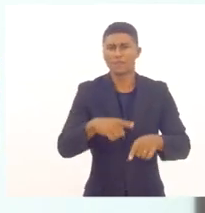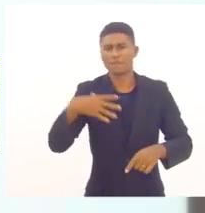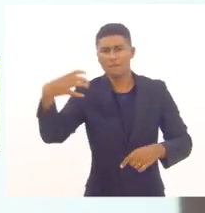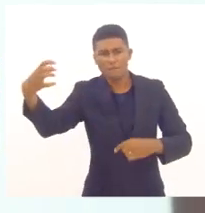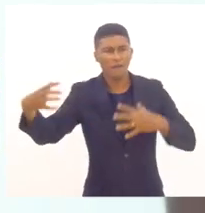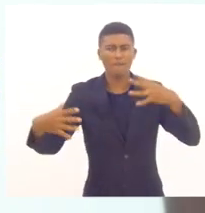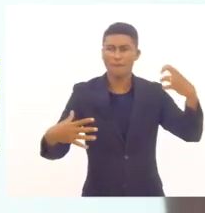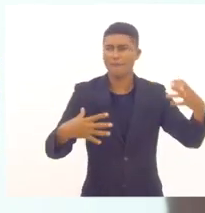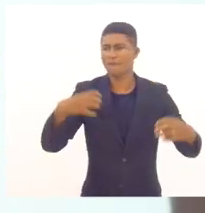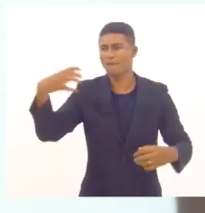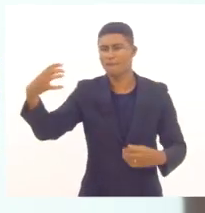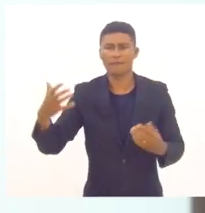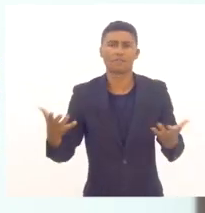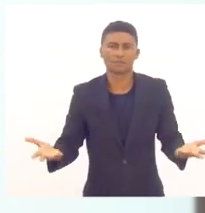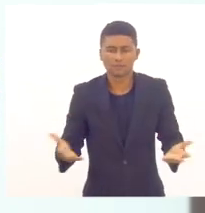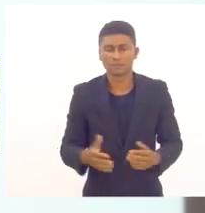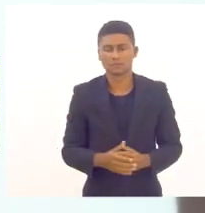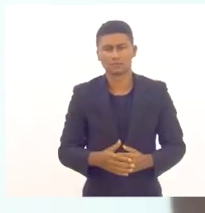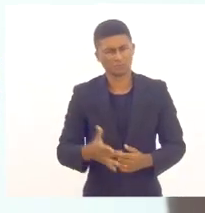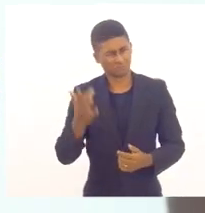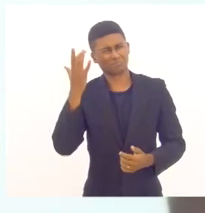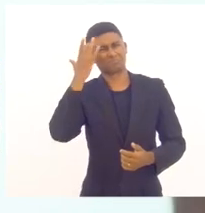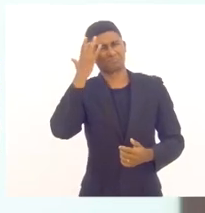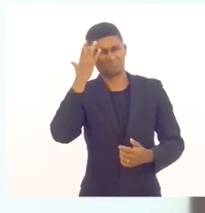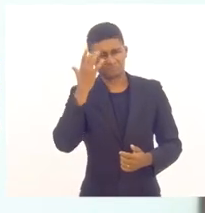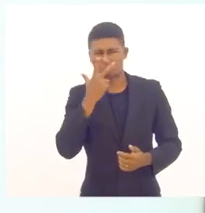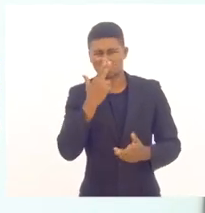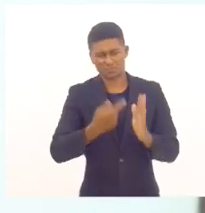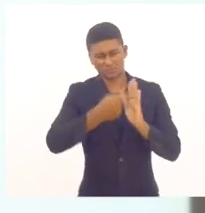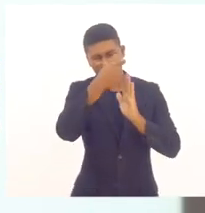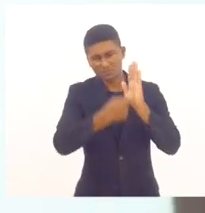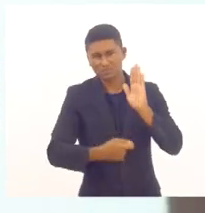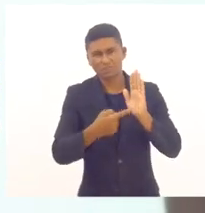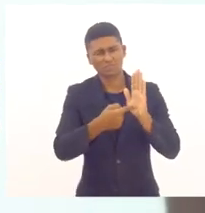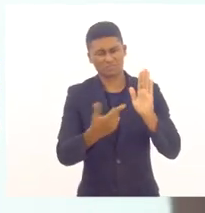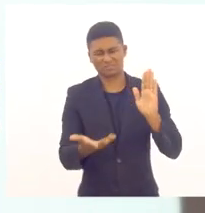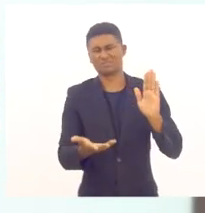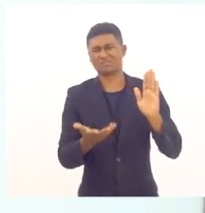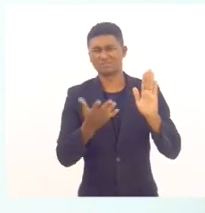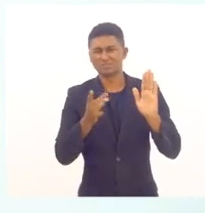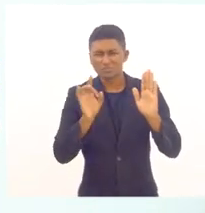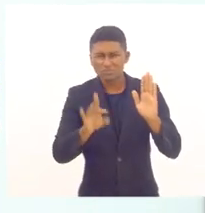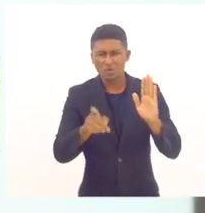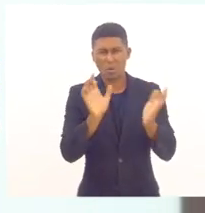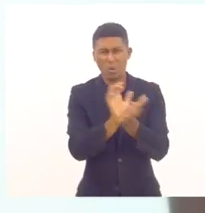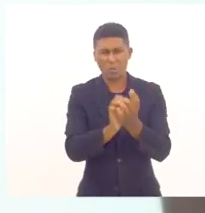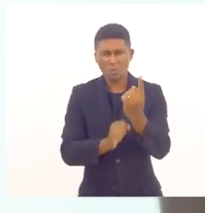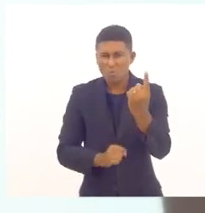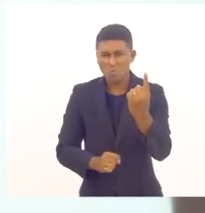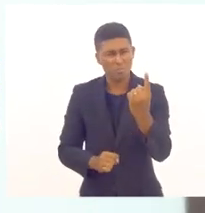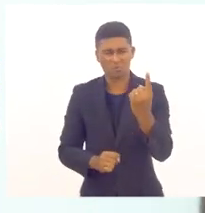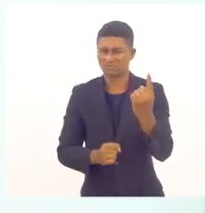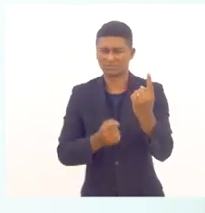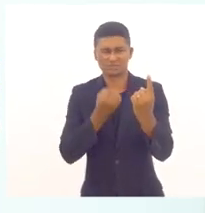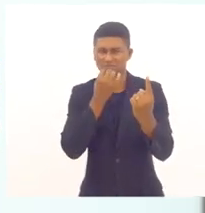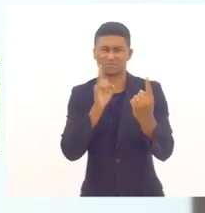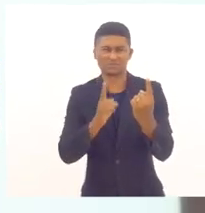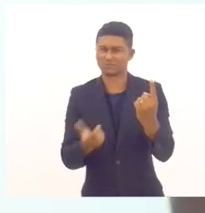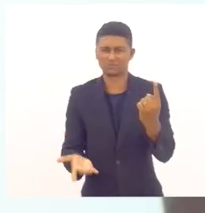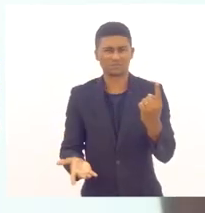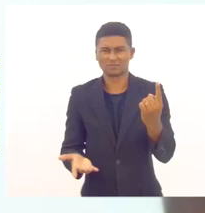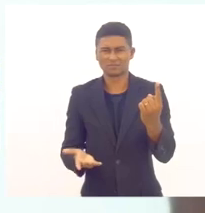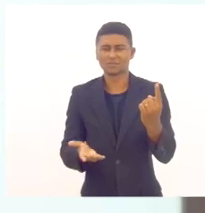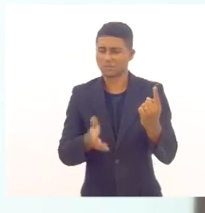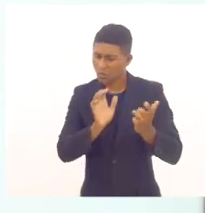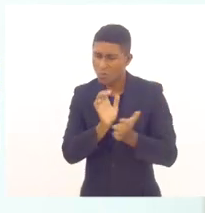não consigo achar que me parece uma boa redação dar uma exclusividade apenas a um grupo, né? Para implantar